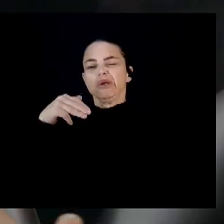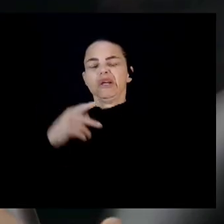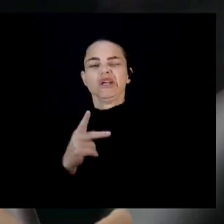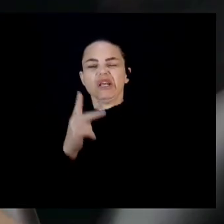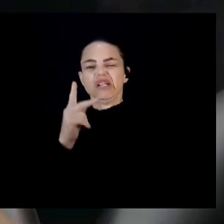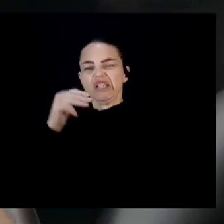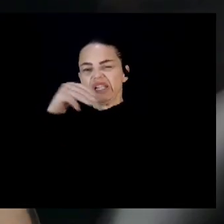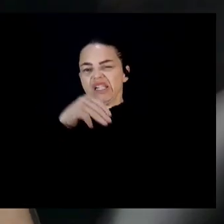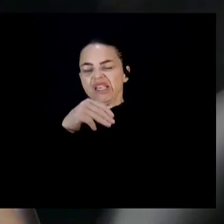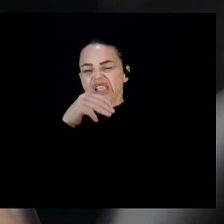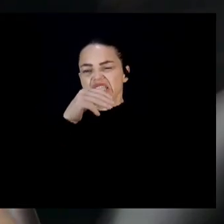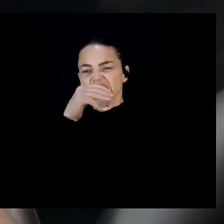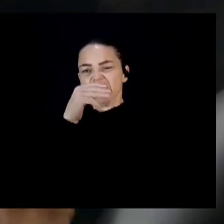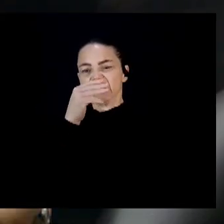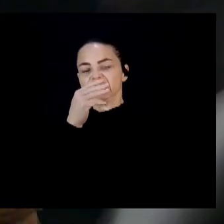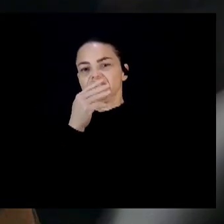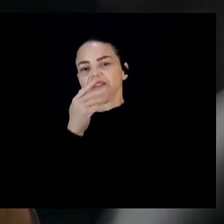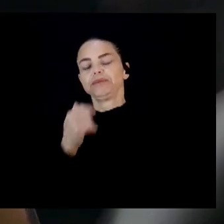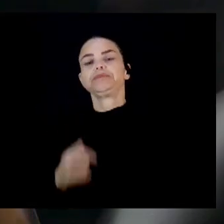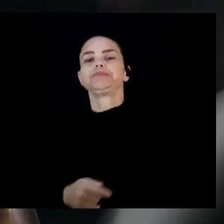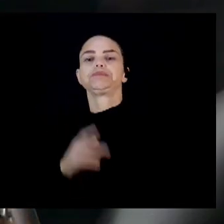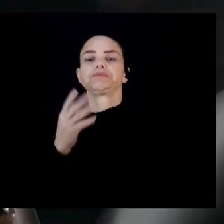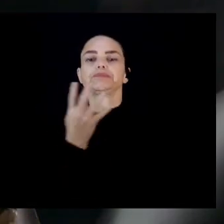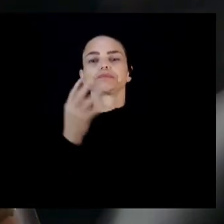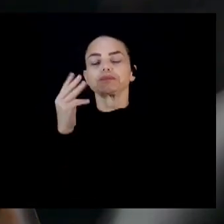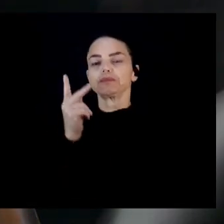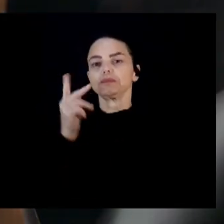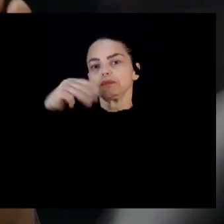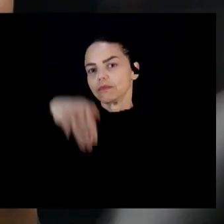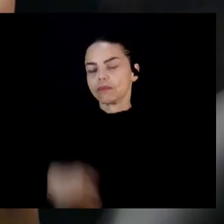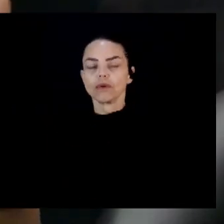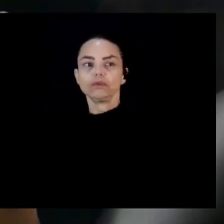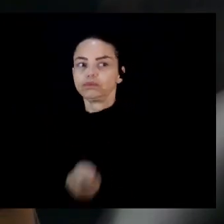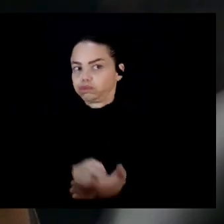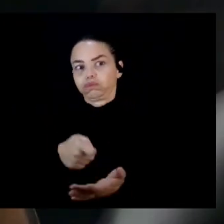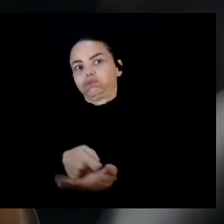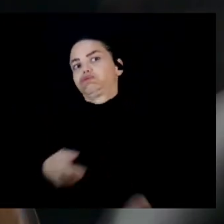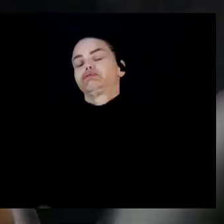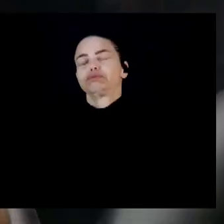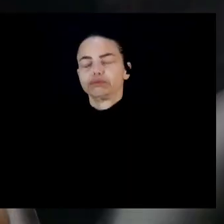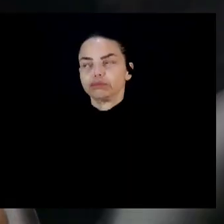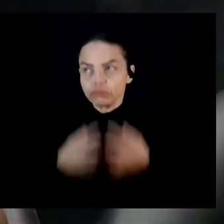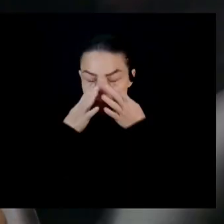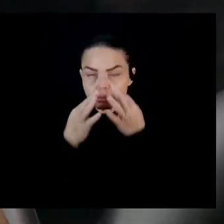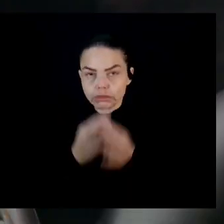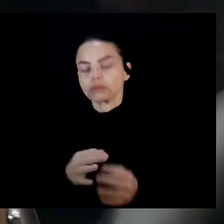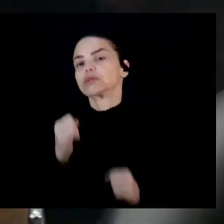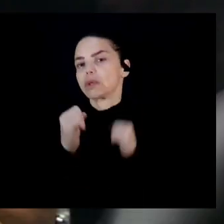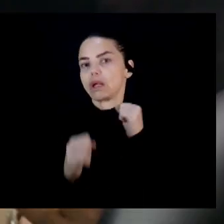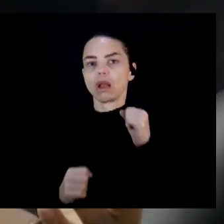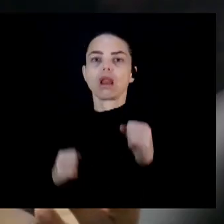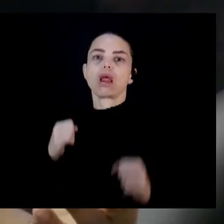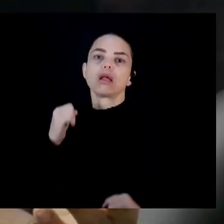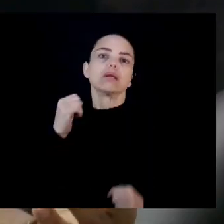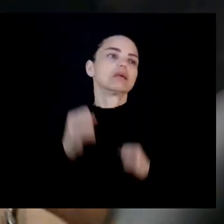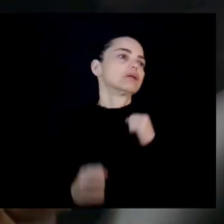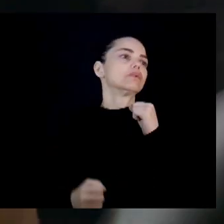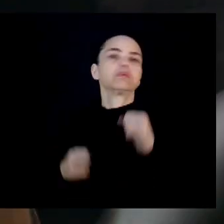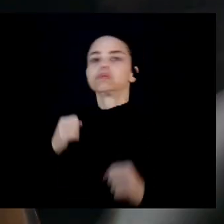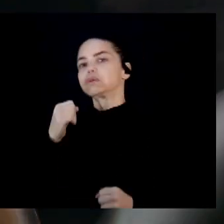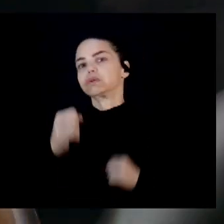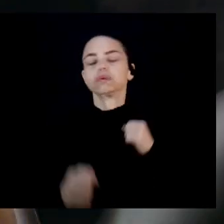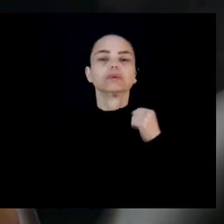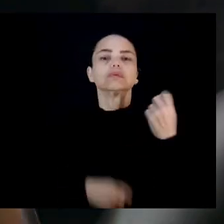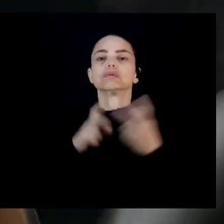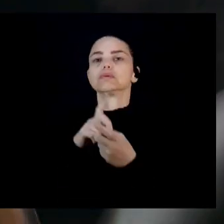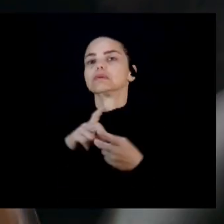quilômetro, 4 minutos por quilômetro. E isso acaba virando cobrança. Eu enxergo que a corrida é uma das modalidades mais democráticas que existem, ou